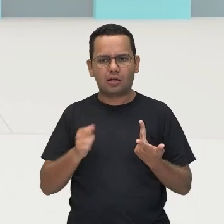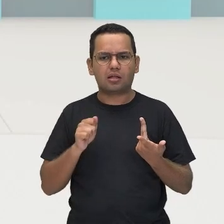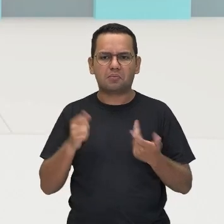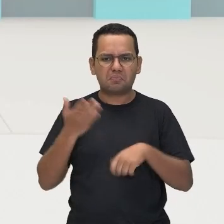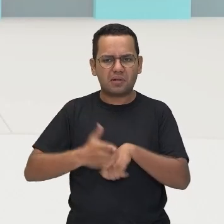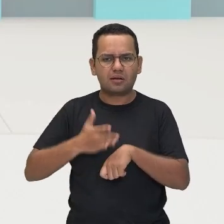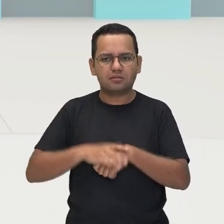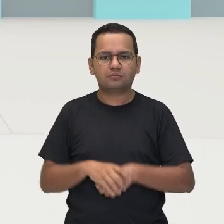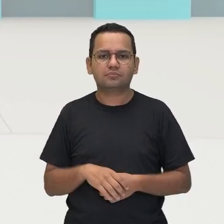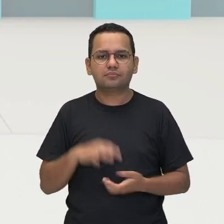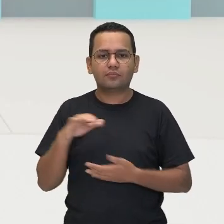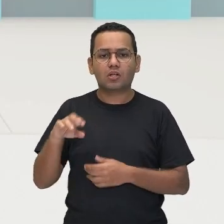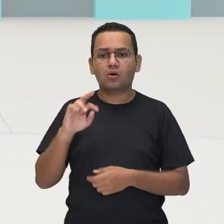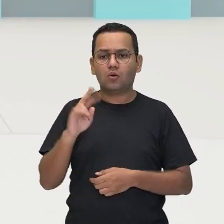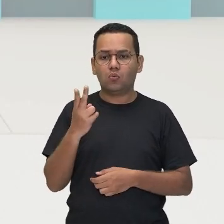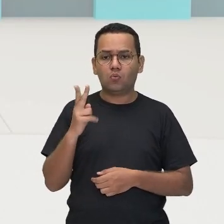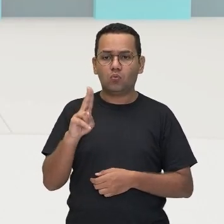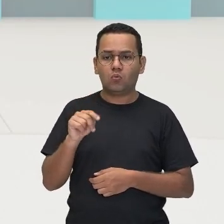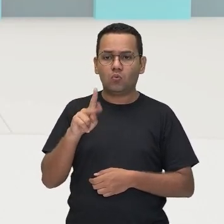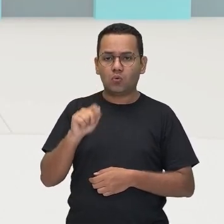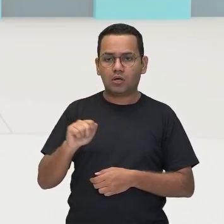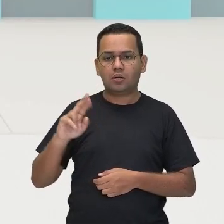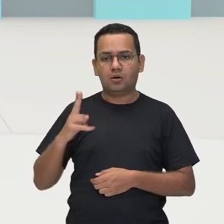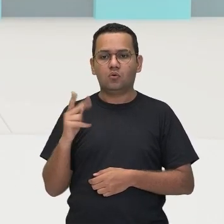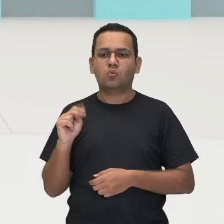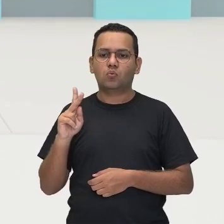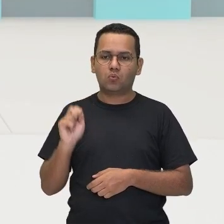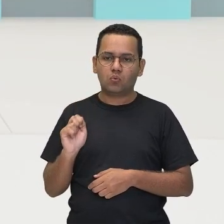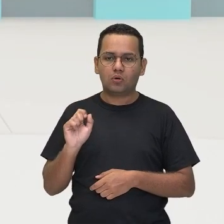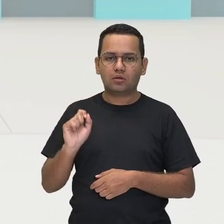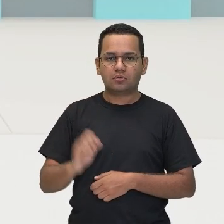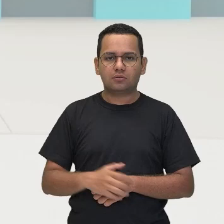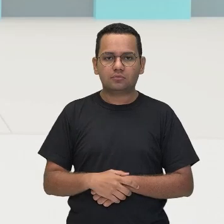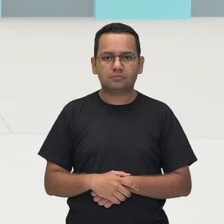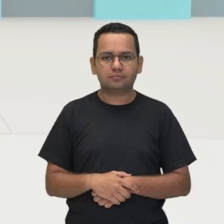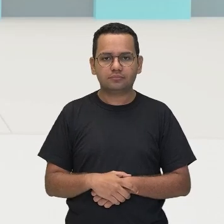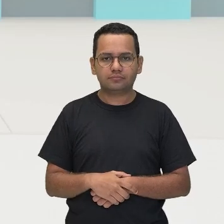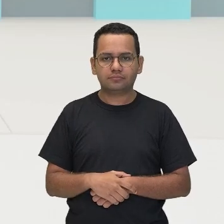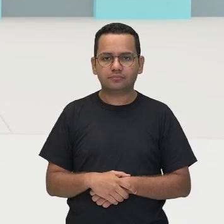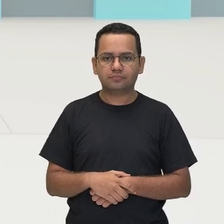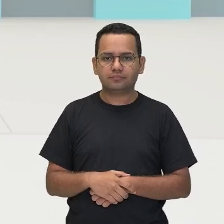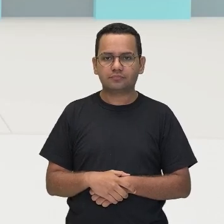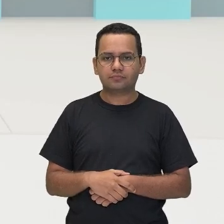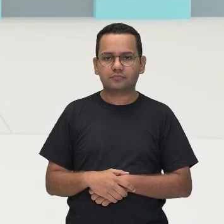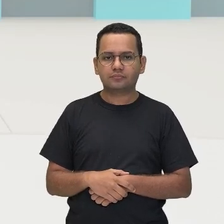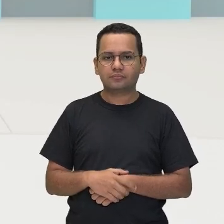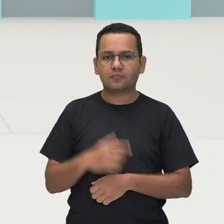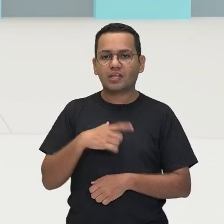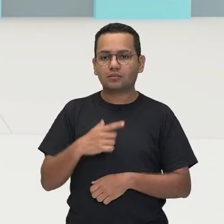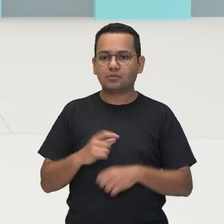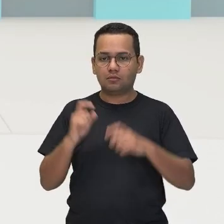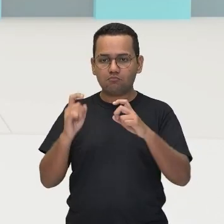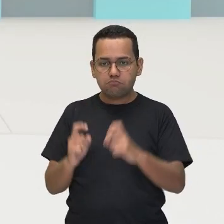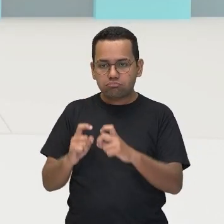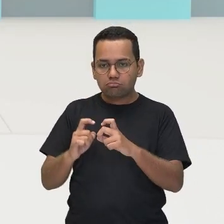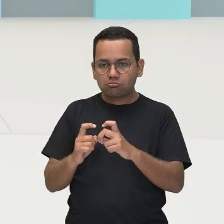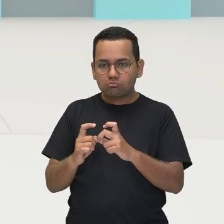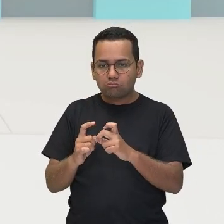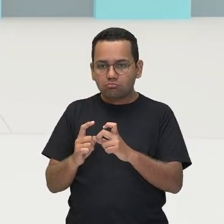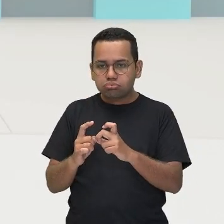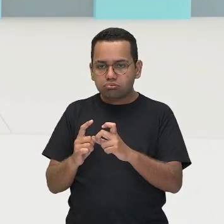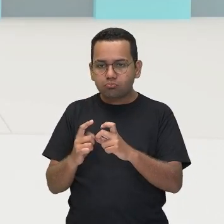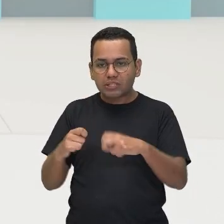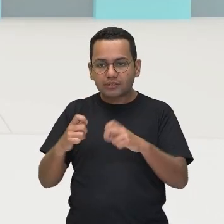o cauca né tem como objetivo eh levantar o oponente para depois levar esse oponente ao